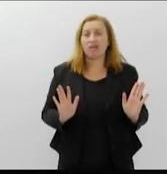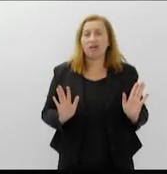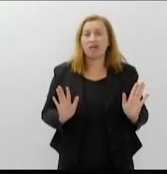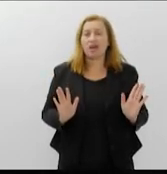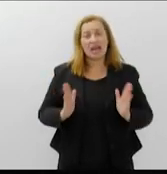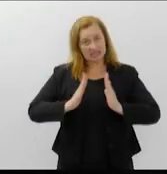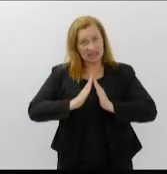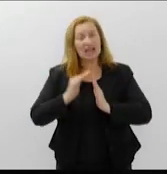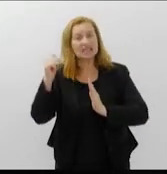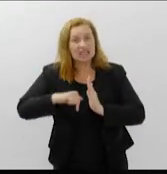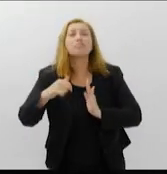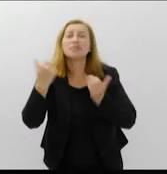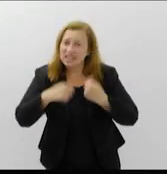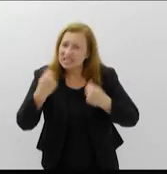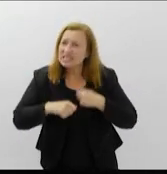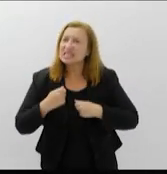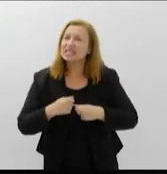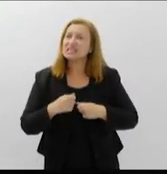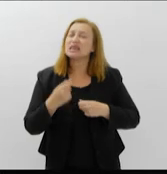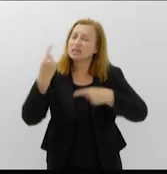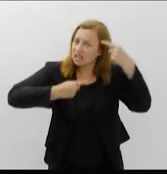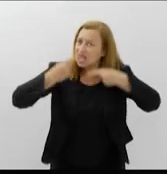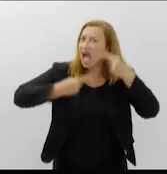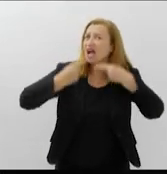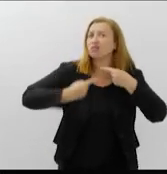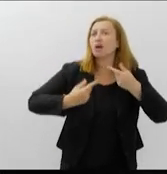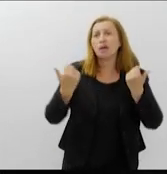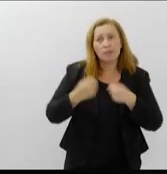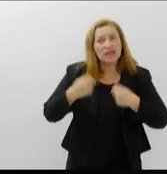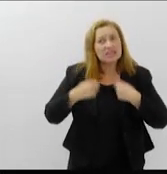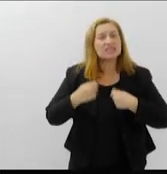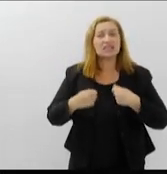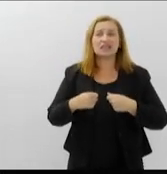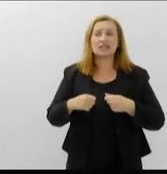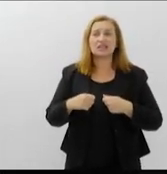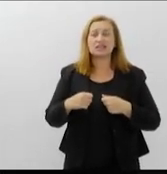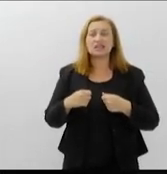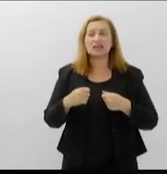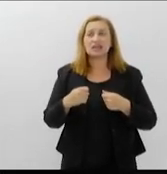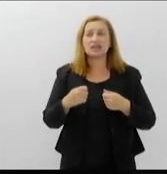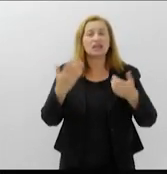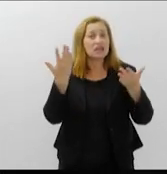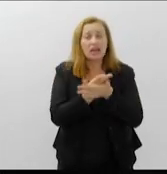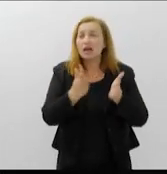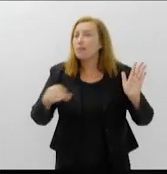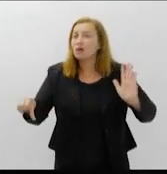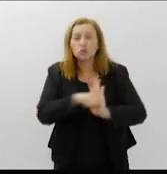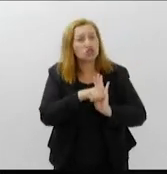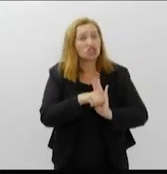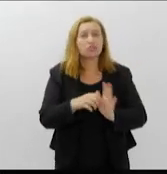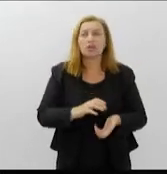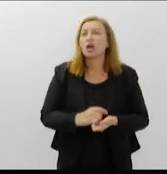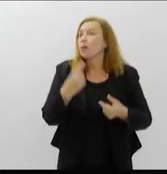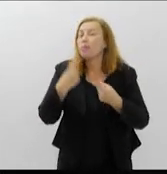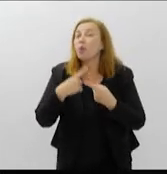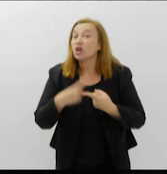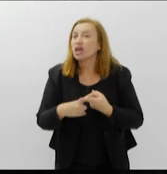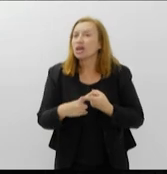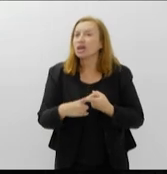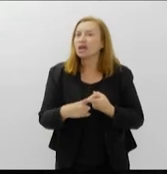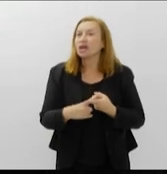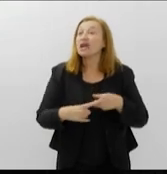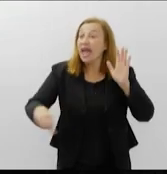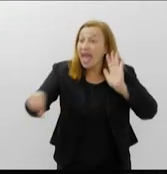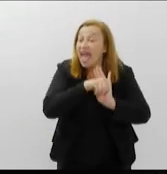Essa casa aqui precisa ser chamada ao diálogo e imputar crime a quem deve ser imputado. Porque isso